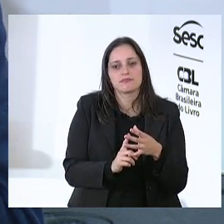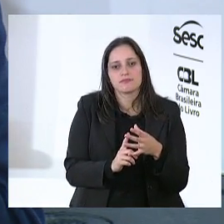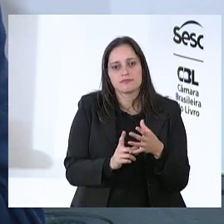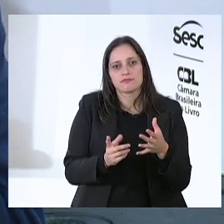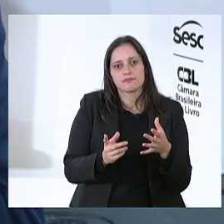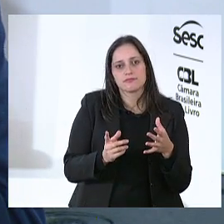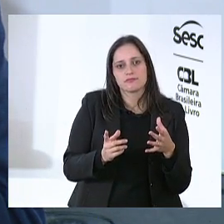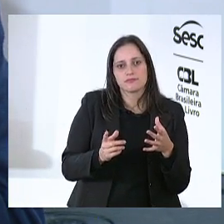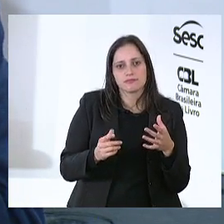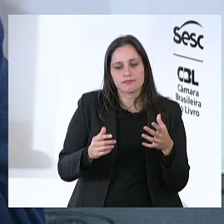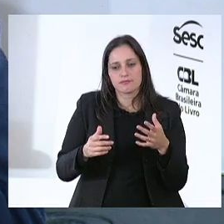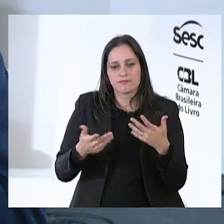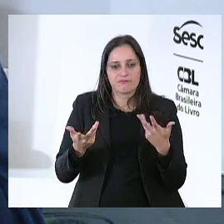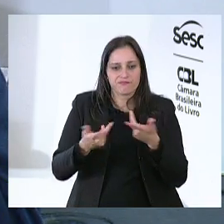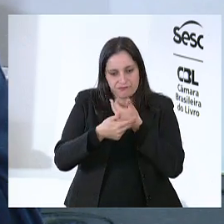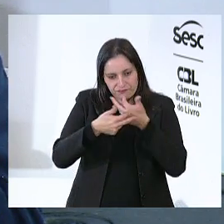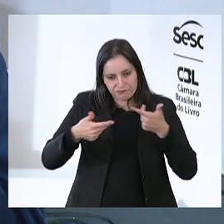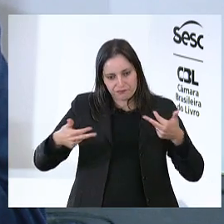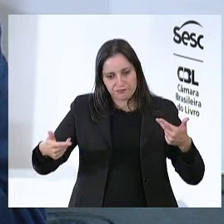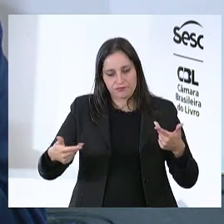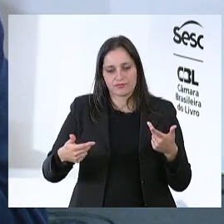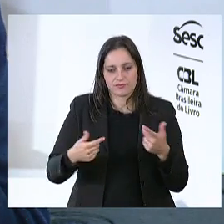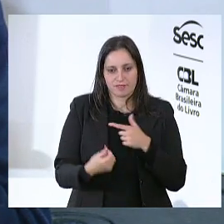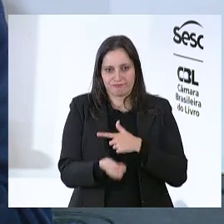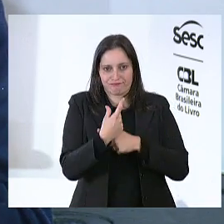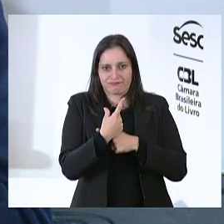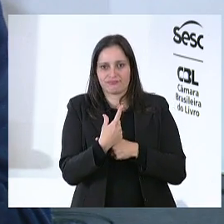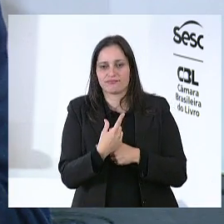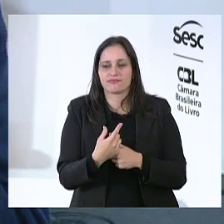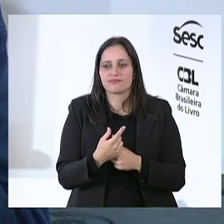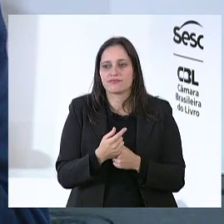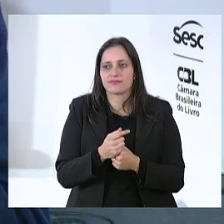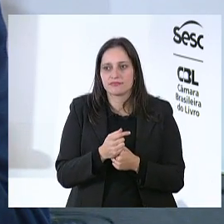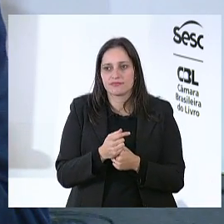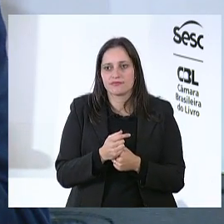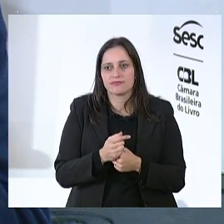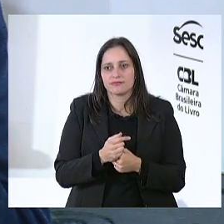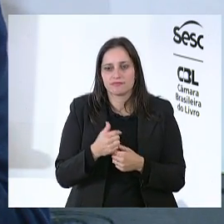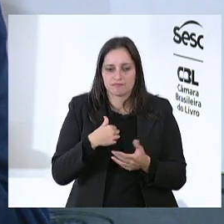Nessas coisas estranhas, como é que uma pessoa adquire essa coisa,